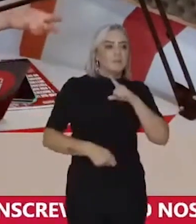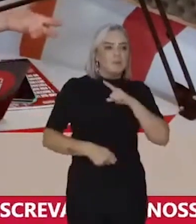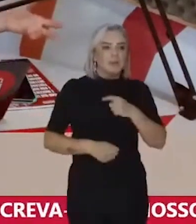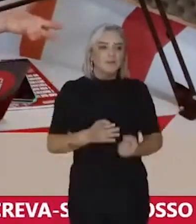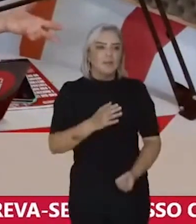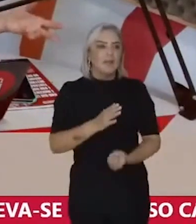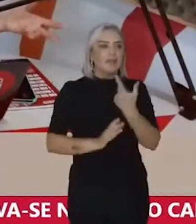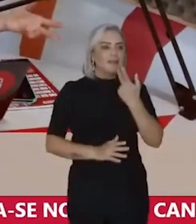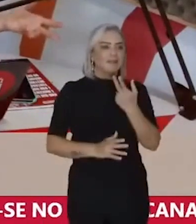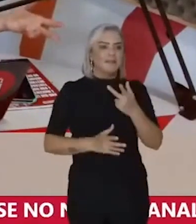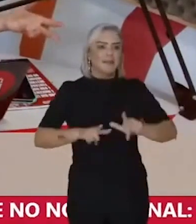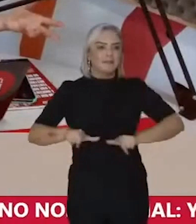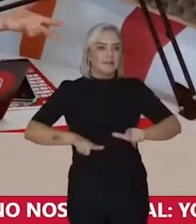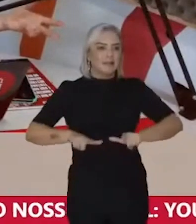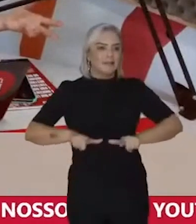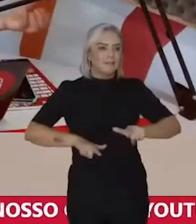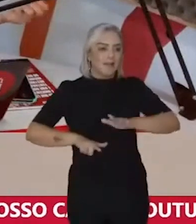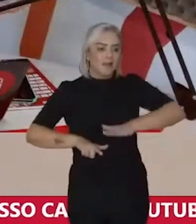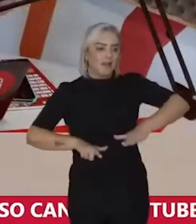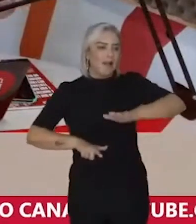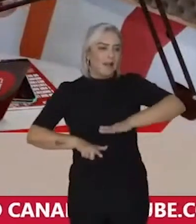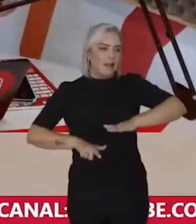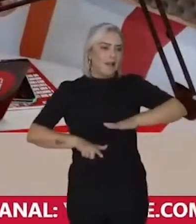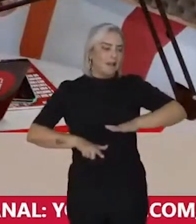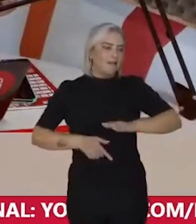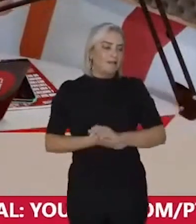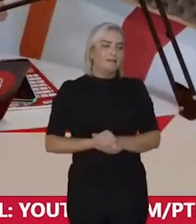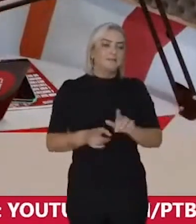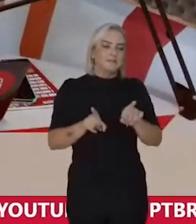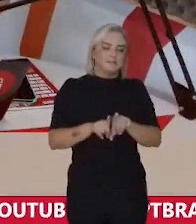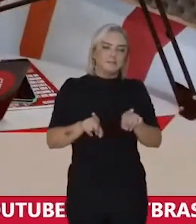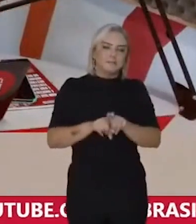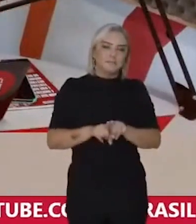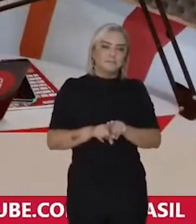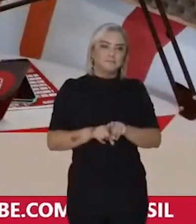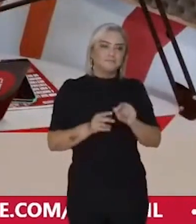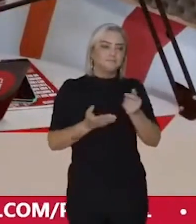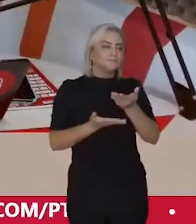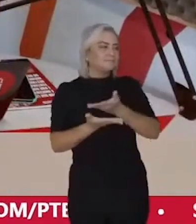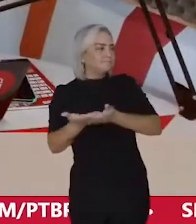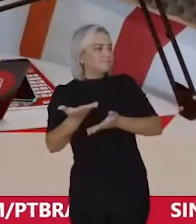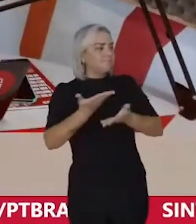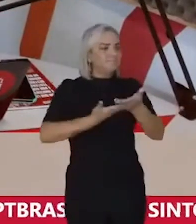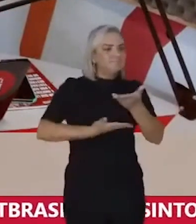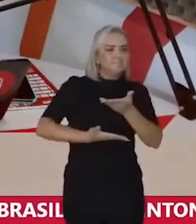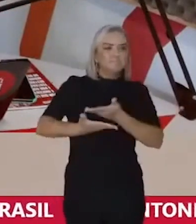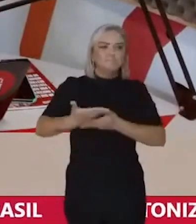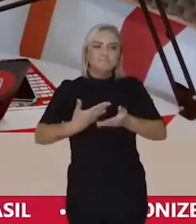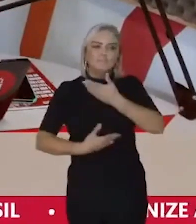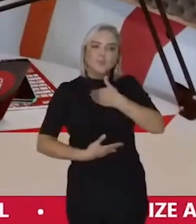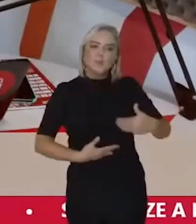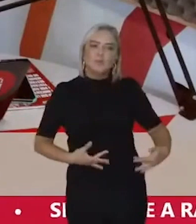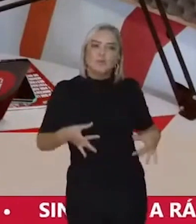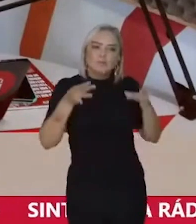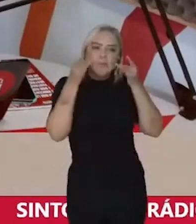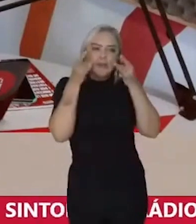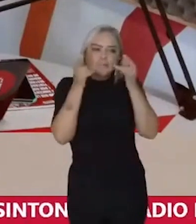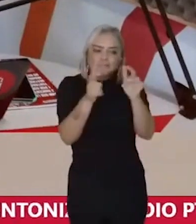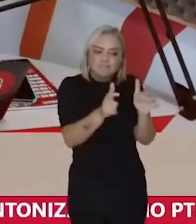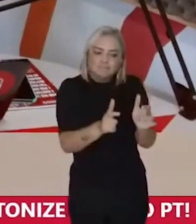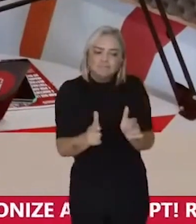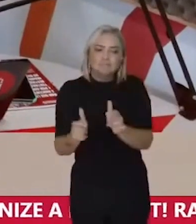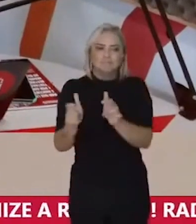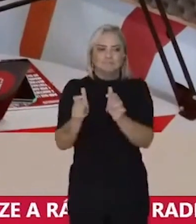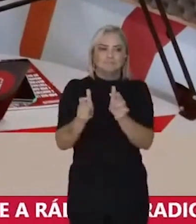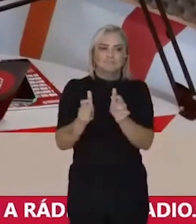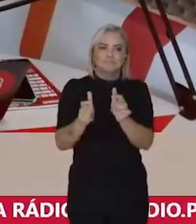emprego, vão desenvolver aquela área também, e também essa ação articulada do Estado, dele estar presente nesses locais que